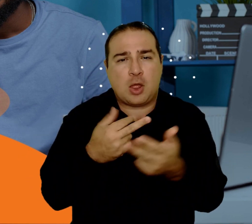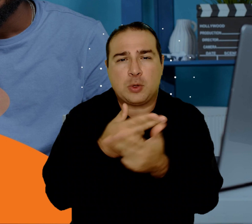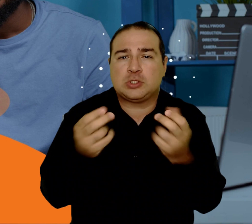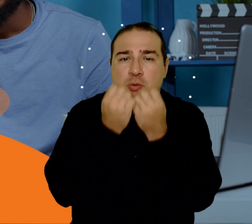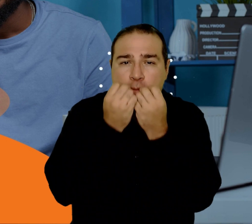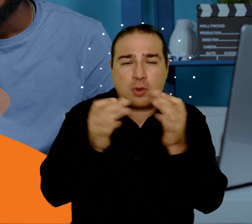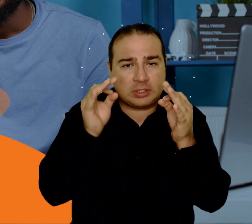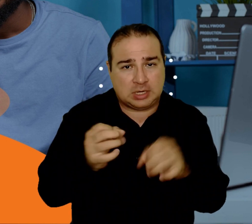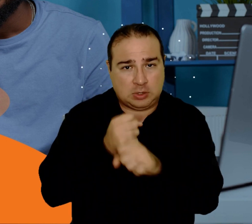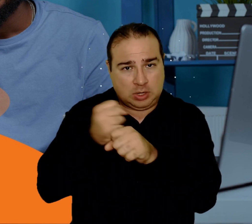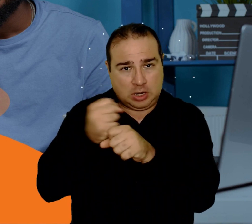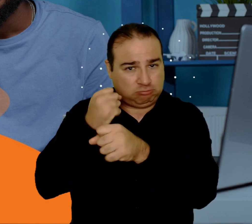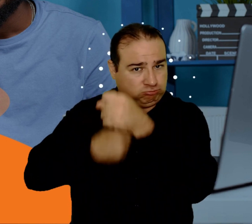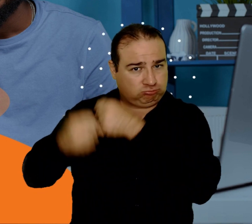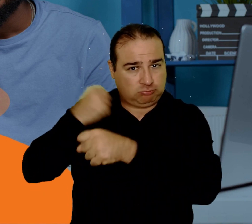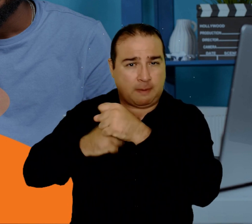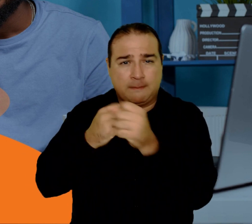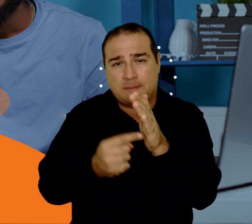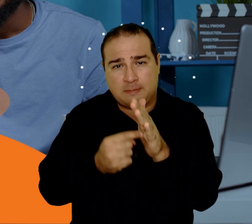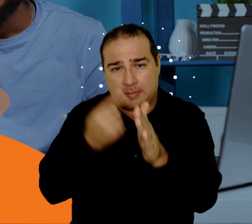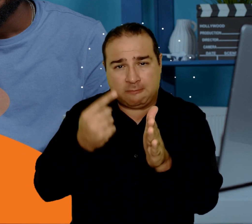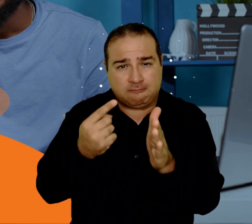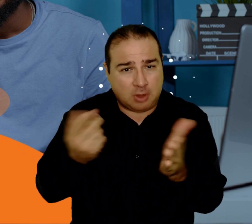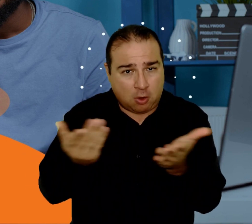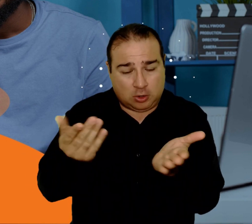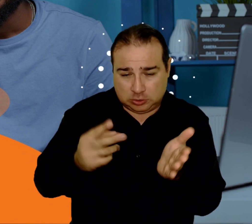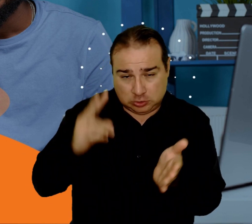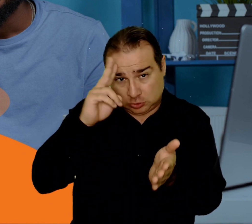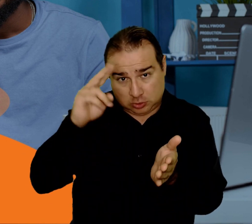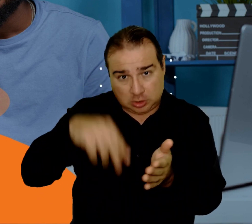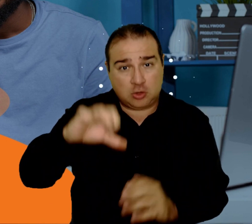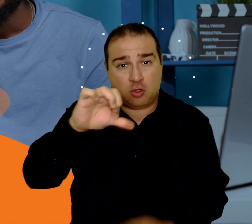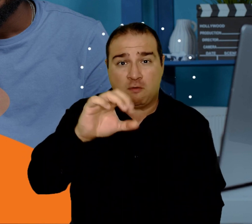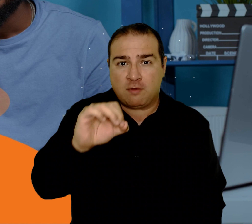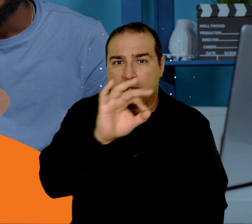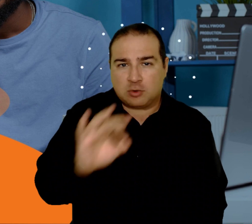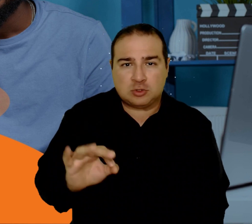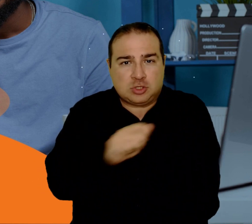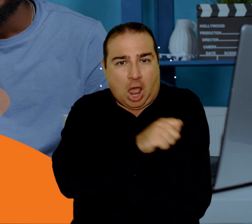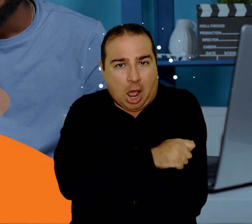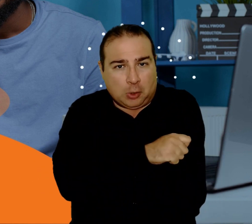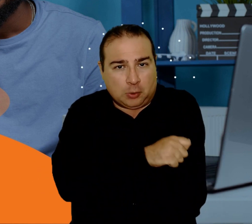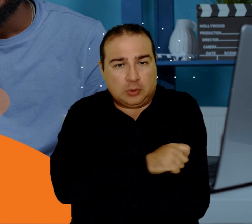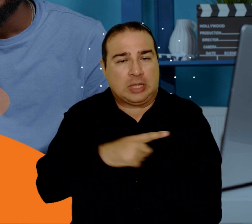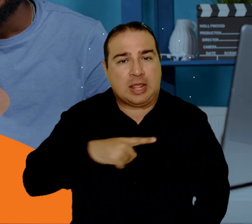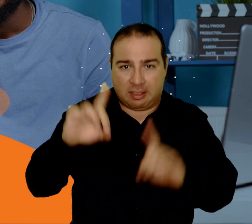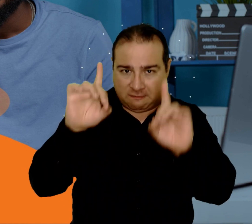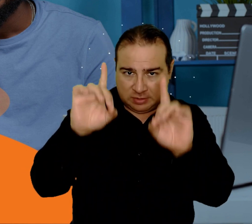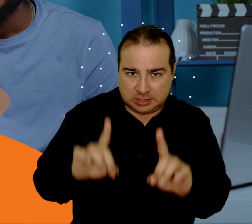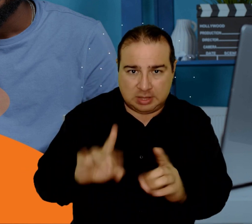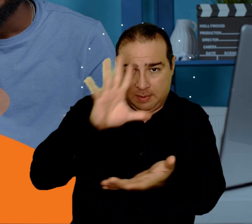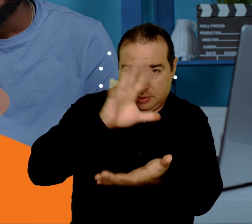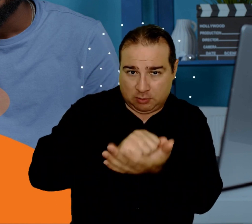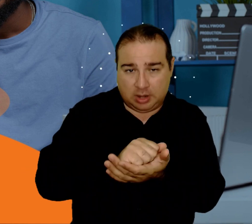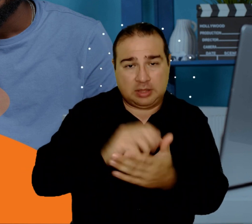das coisas boas, né? Nos últimos anos, pela primeira vez na história, 90% dos alunos com